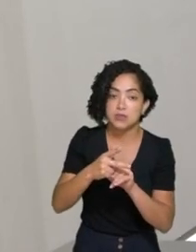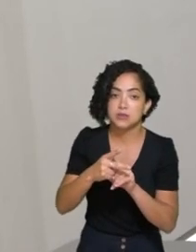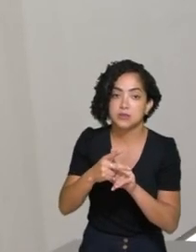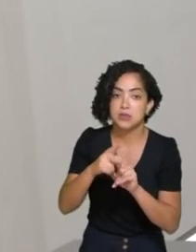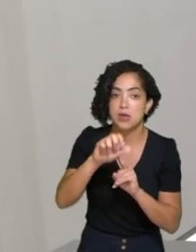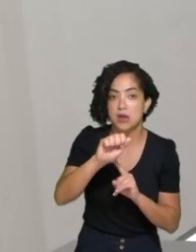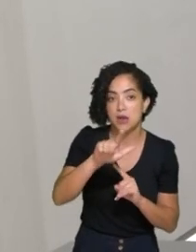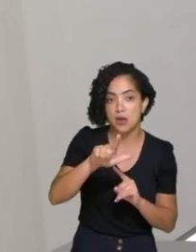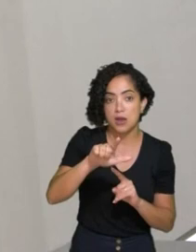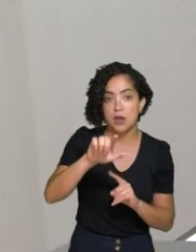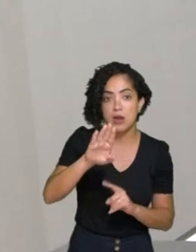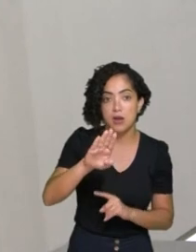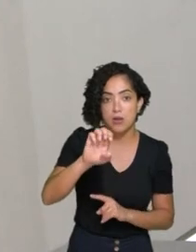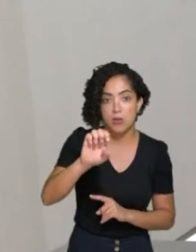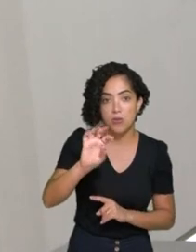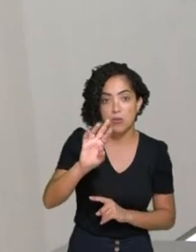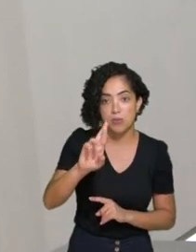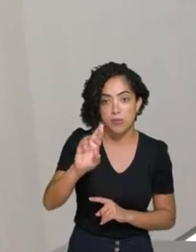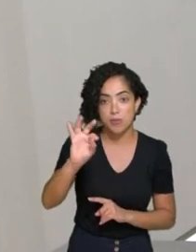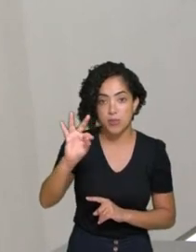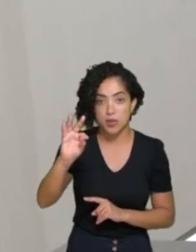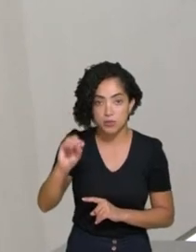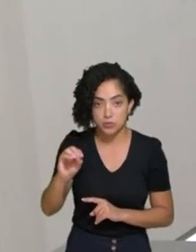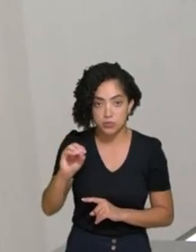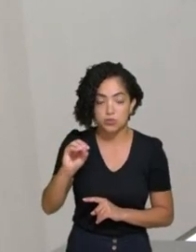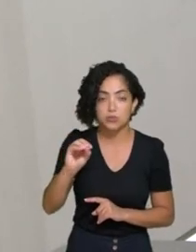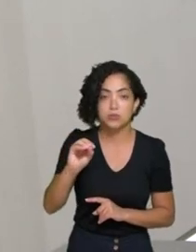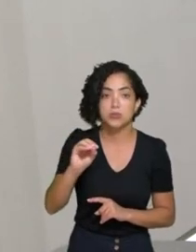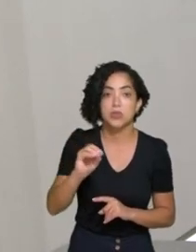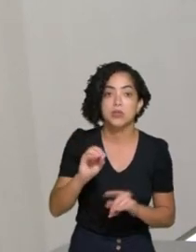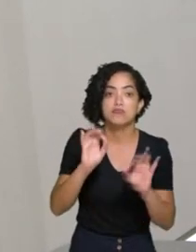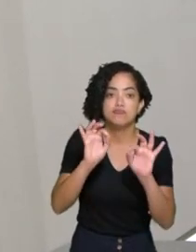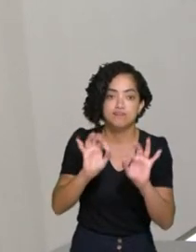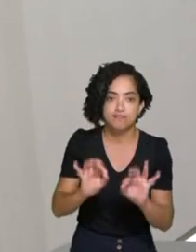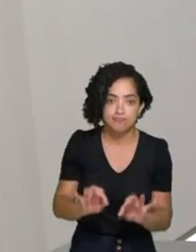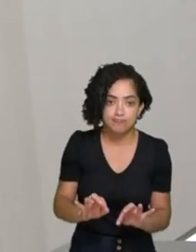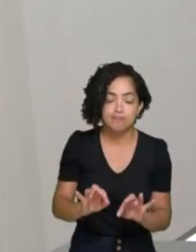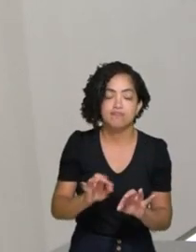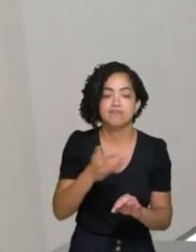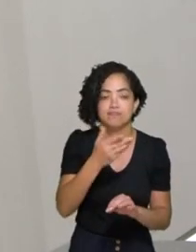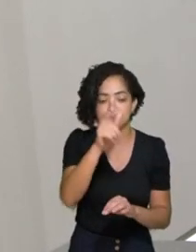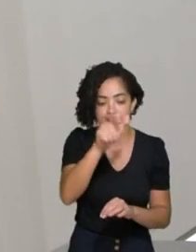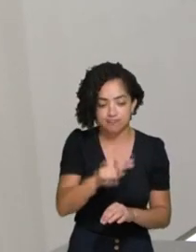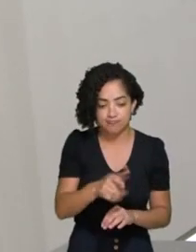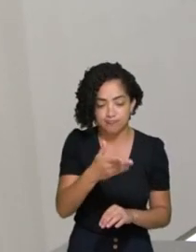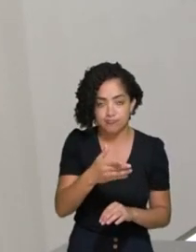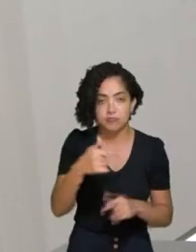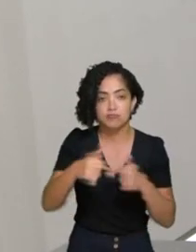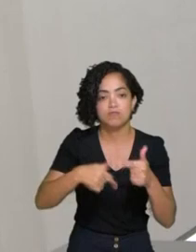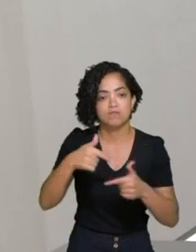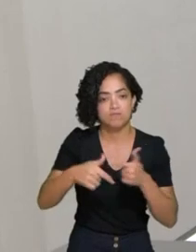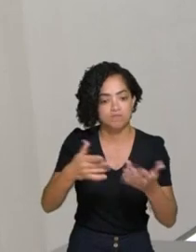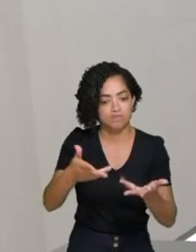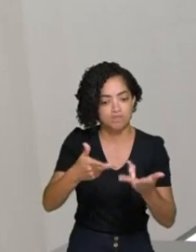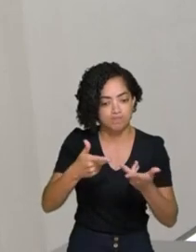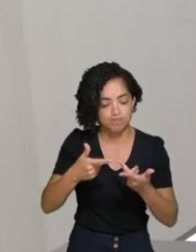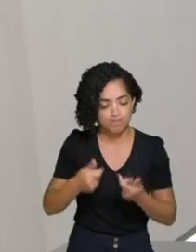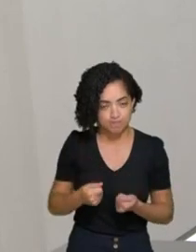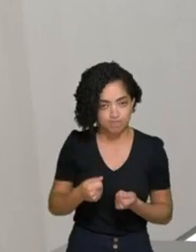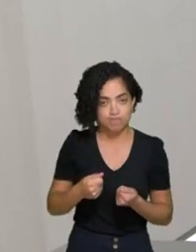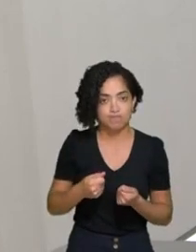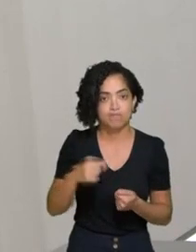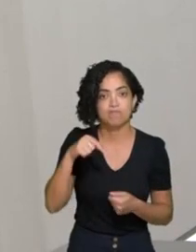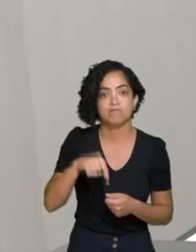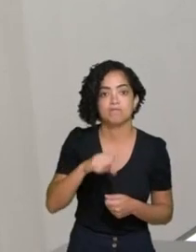Alberto Alegre. E eu não tenho dúvidas que o Alberto fará um ótimo trabalho em frente à Previdência Social